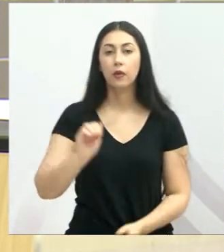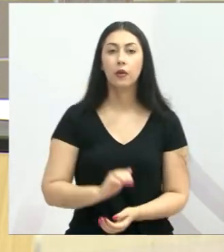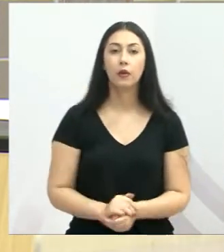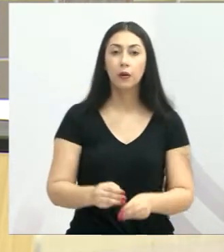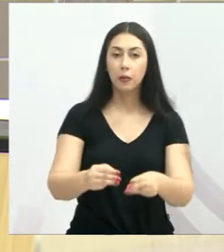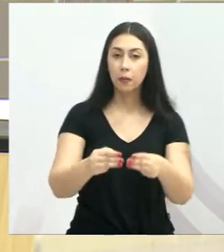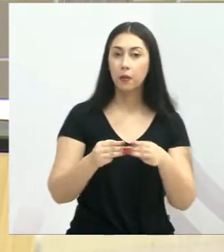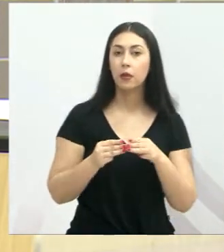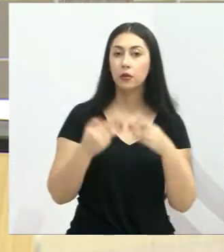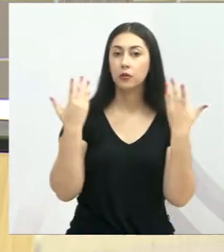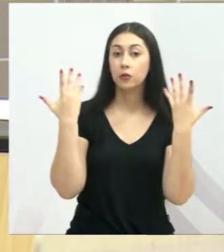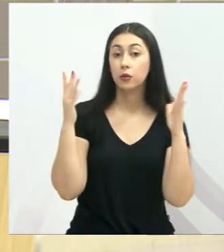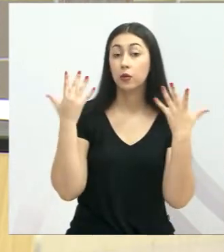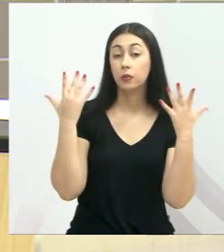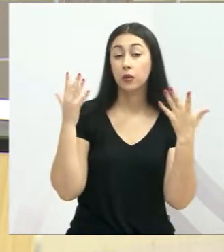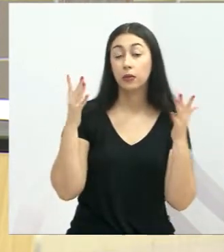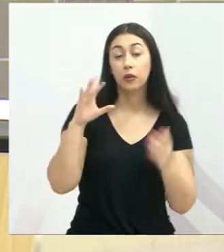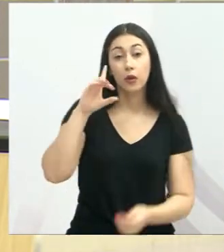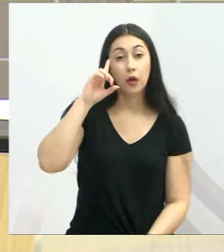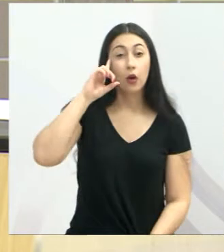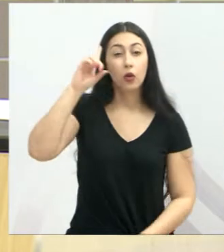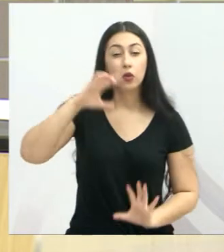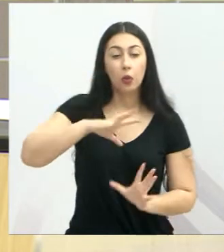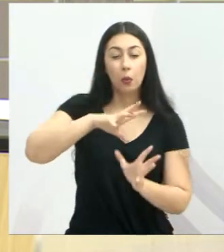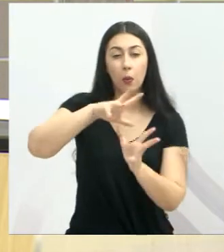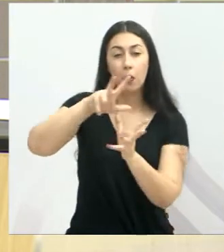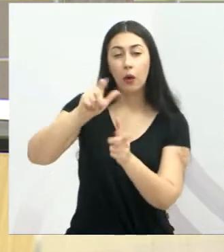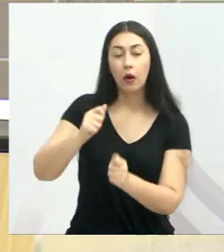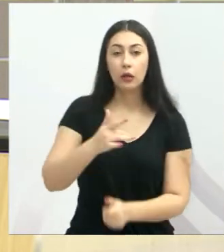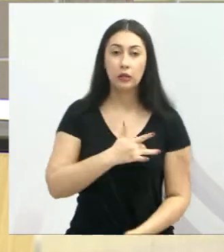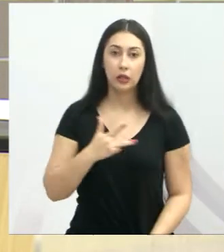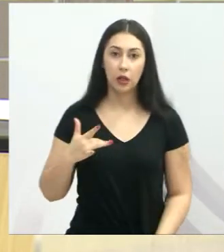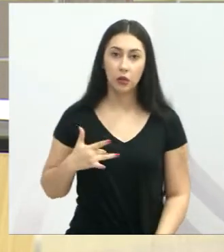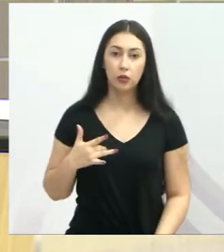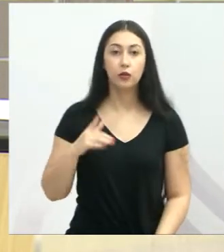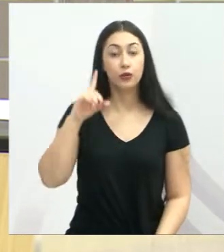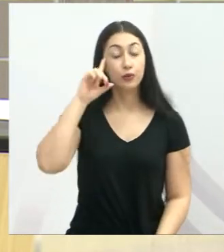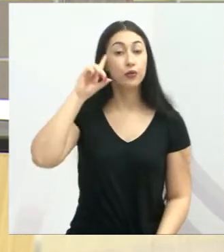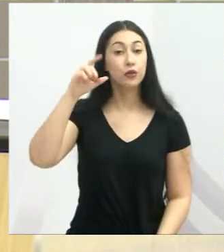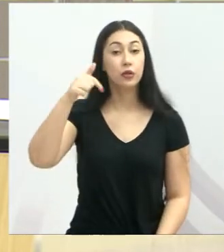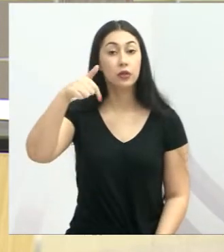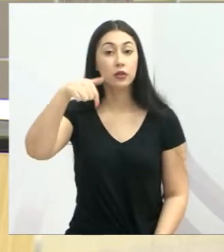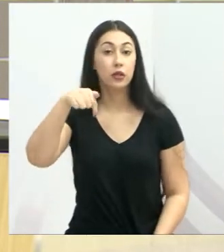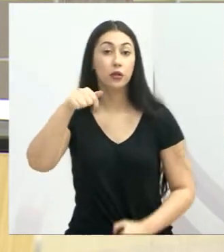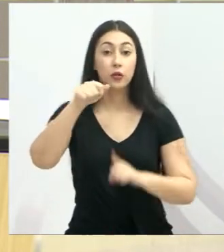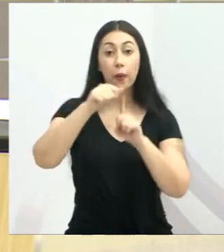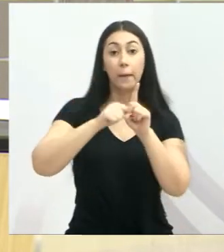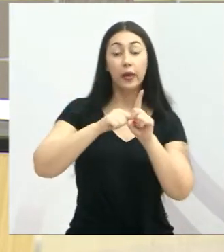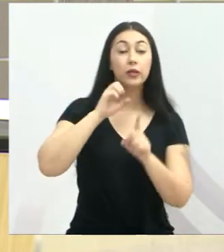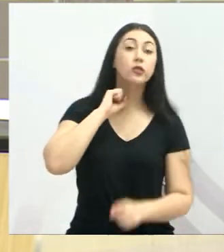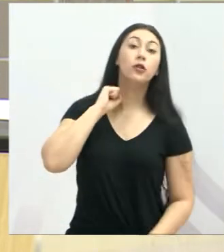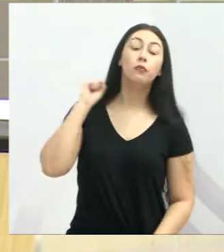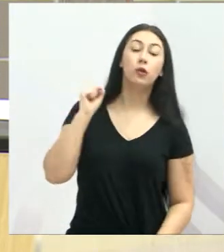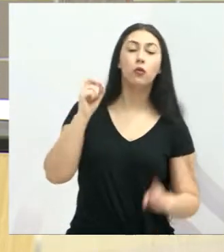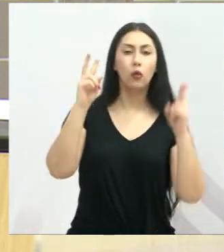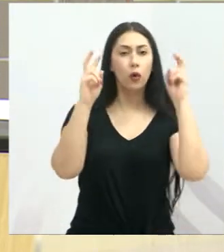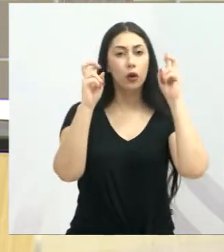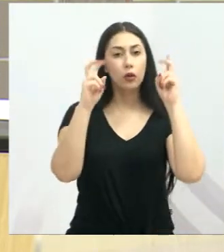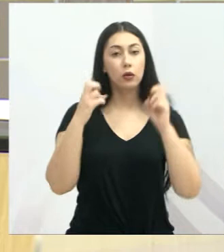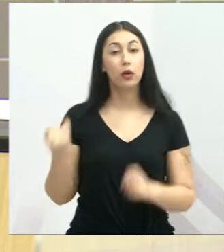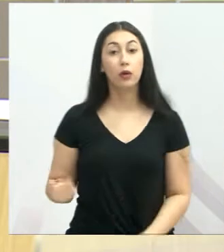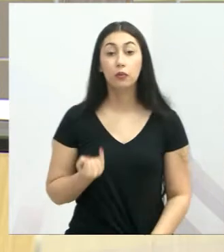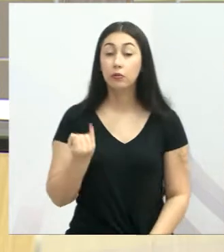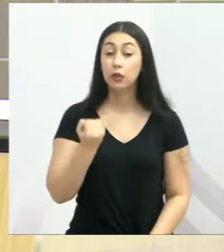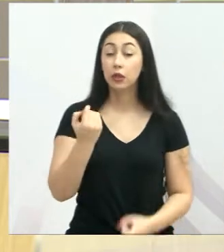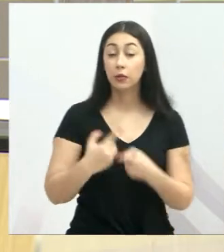moção comemoratória ao Dia Mundial da Saúde, celebrado em 7 de abril. Face a tão importante tema, cuja celebração chama